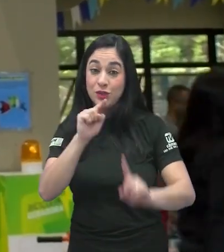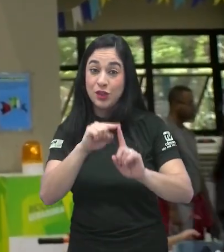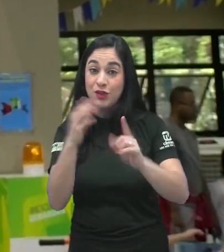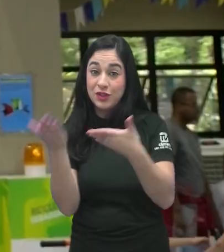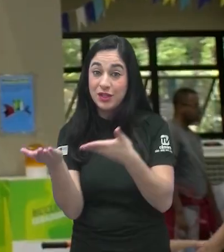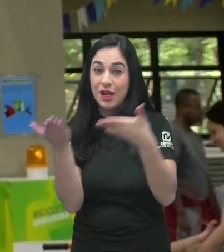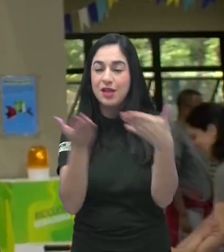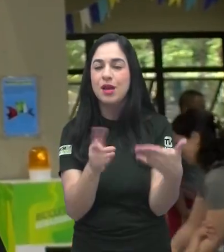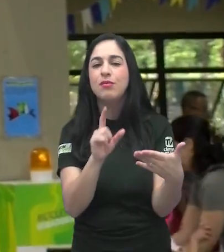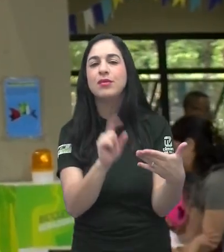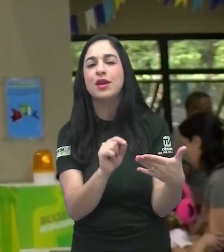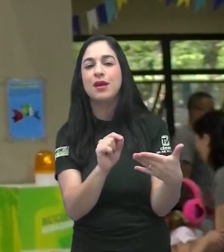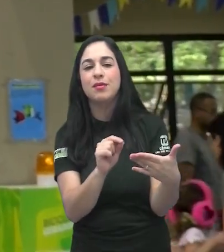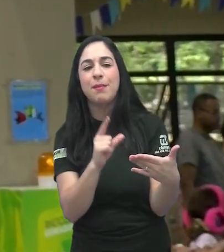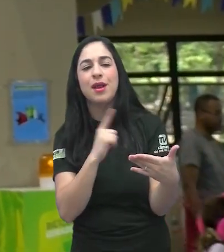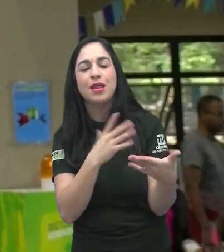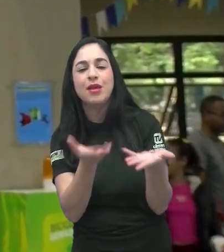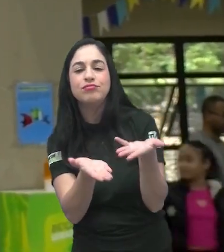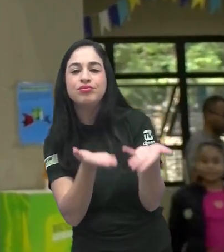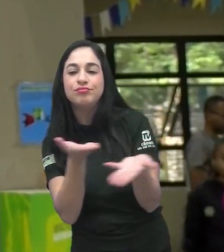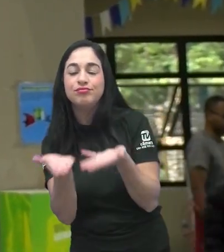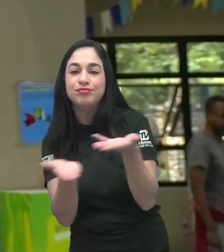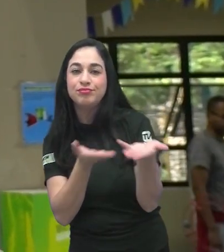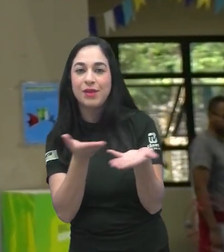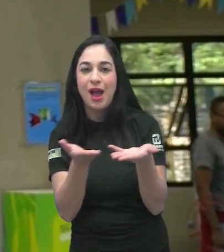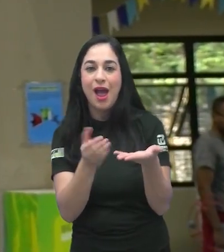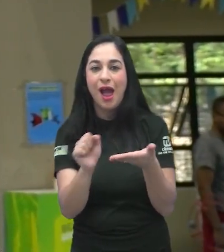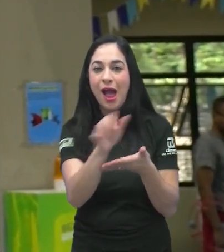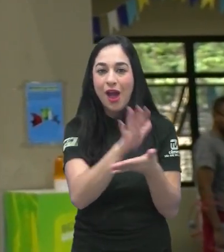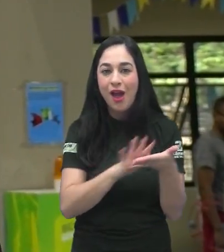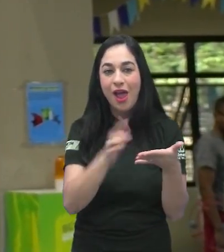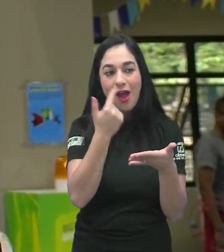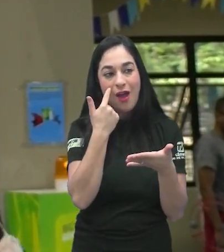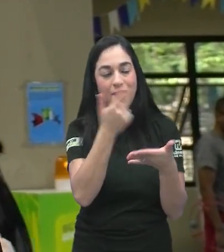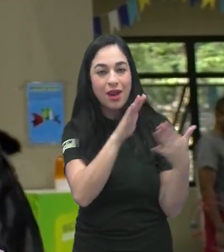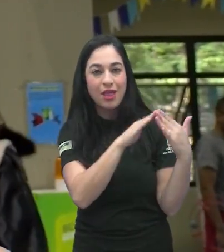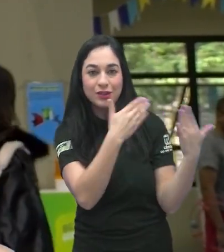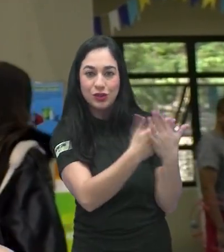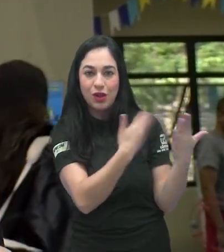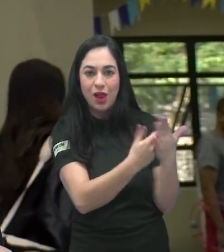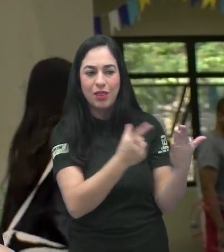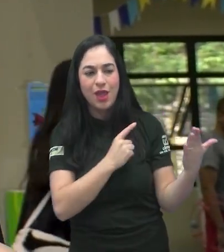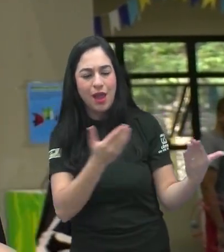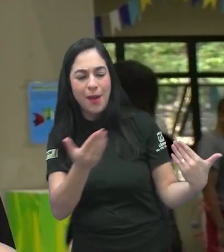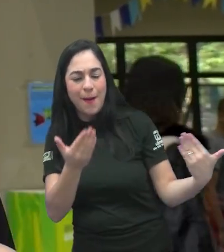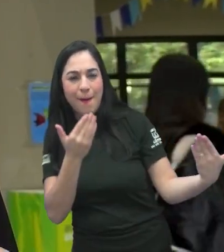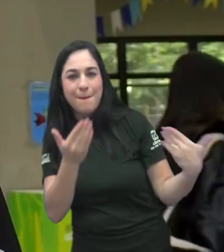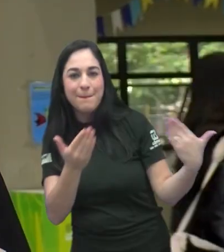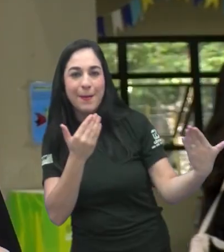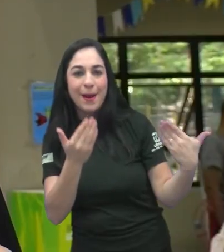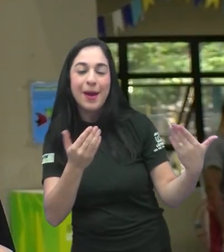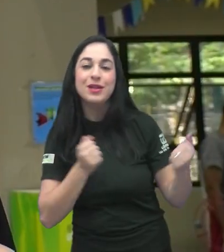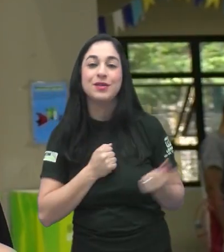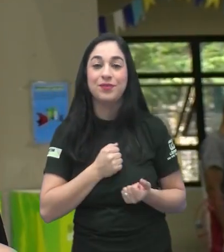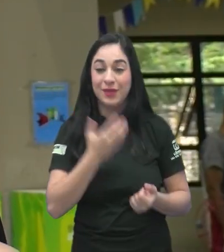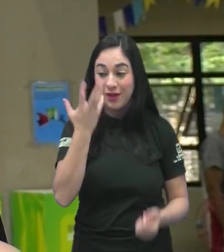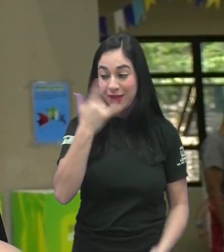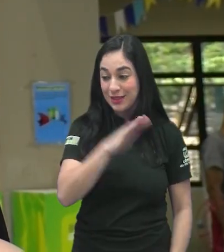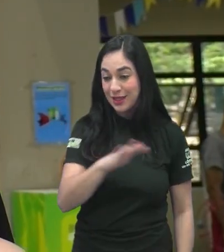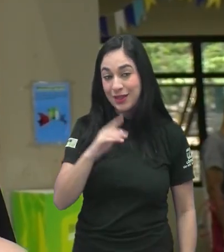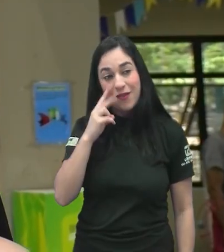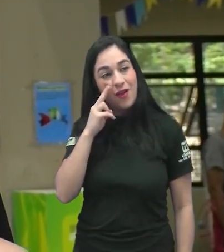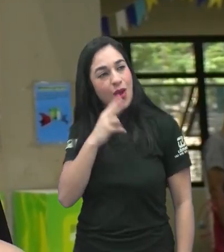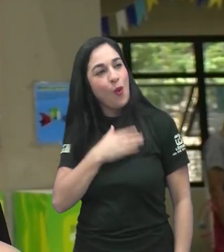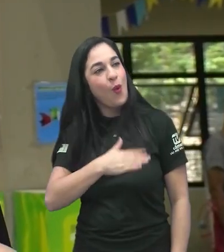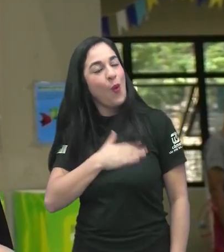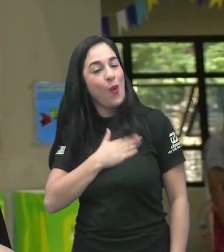é porque para conectar muitas atividades com as coisas que elas estão vendo na escola. A pequenininha está vendo as coisas na